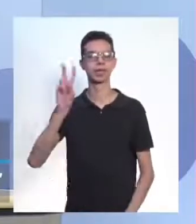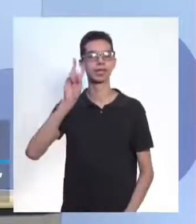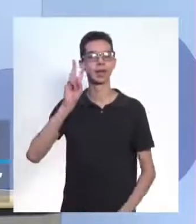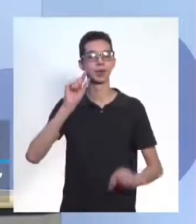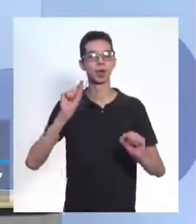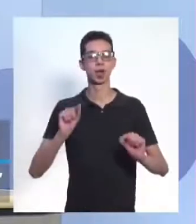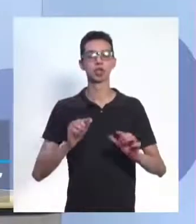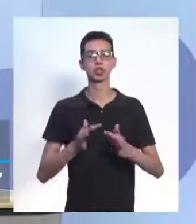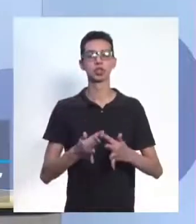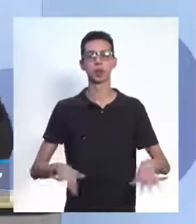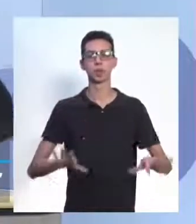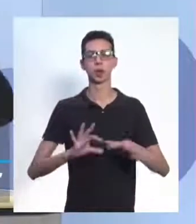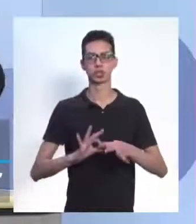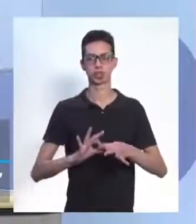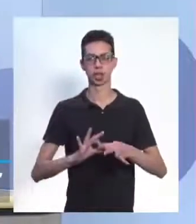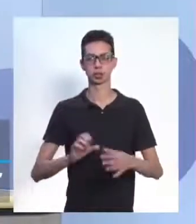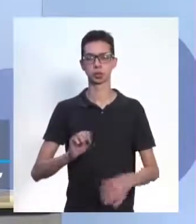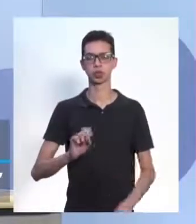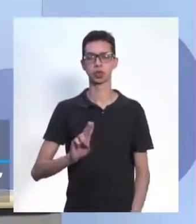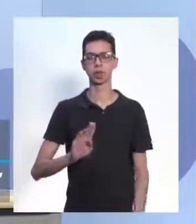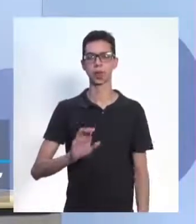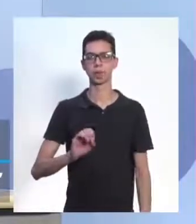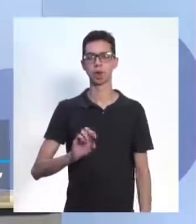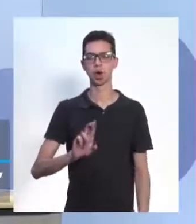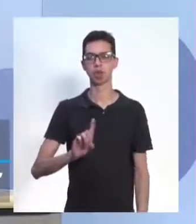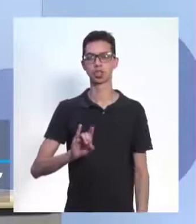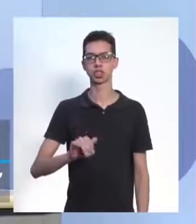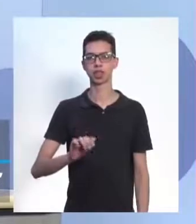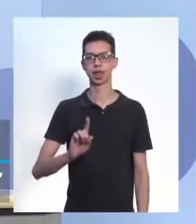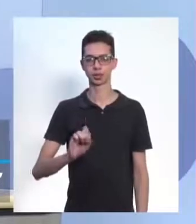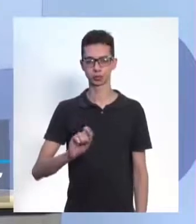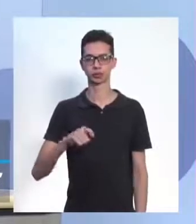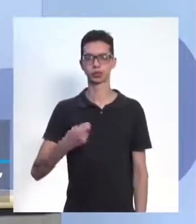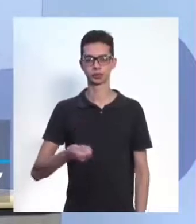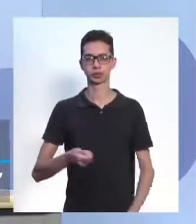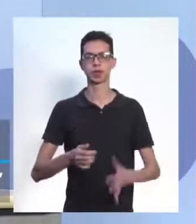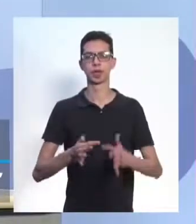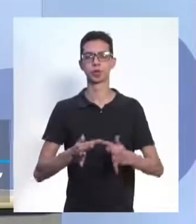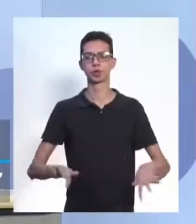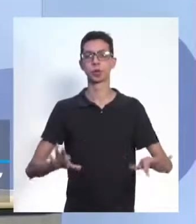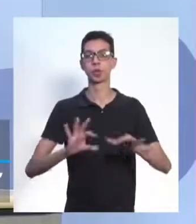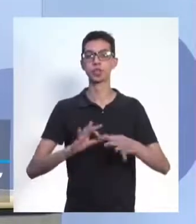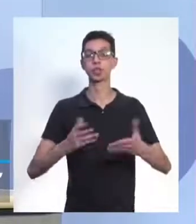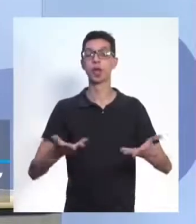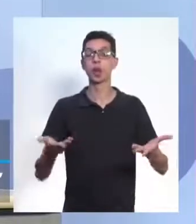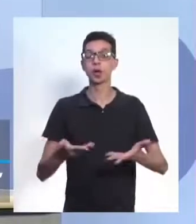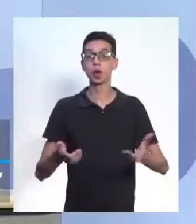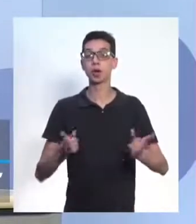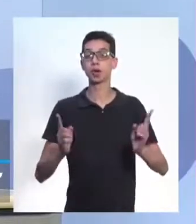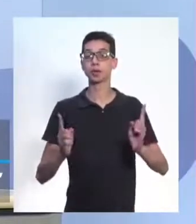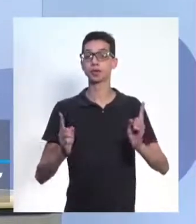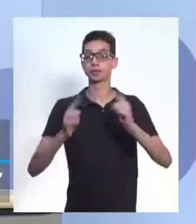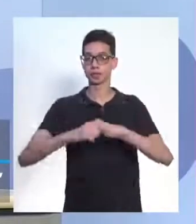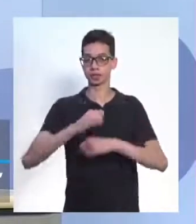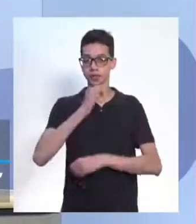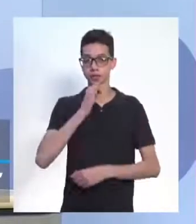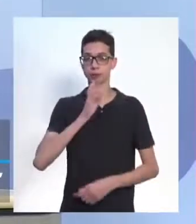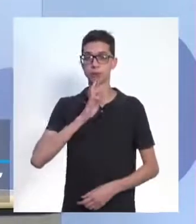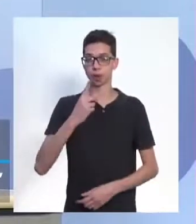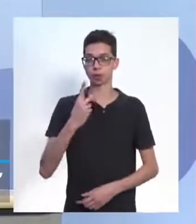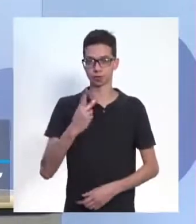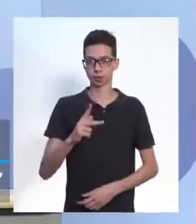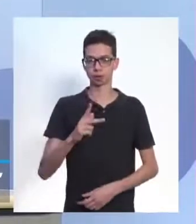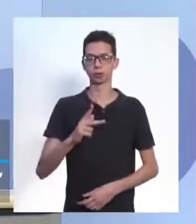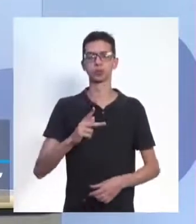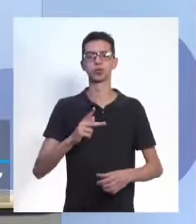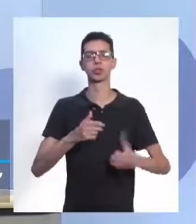era ela torceu tanto. Agora a gente vai inverter. Sua resposta foi selecionada no chat. Volta lá para